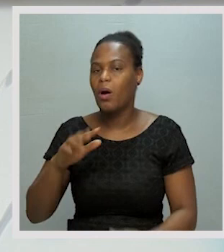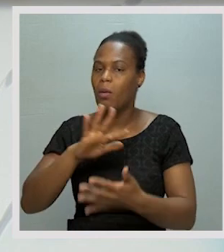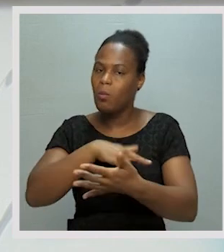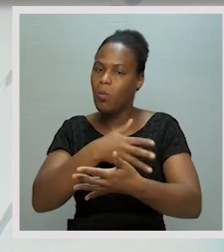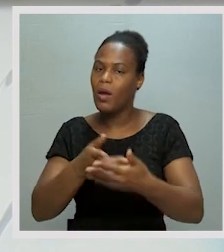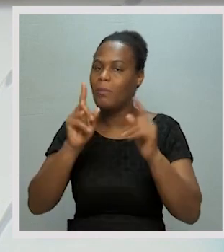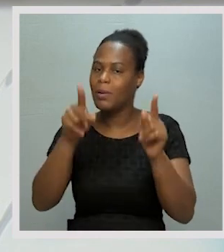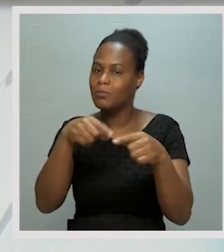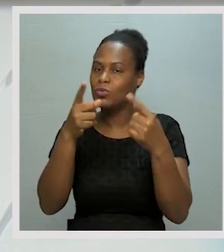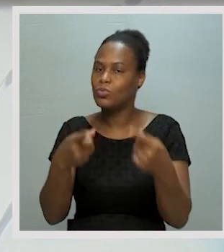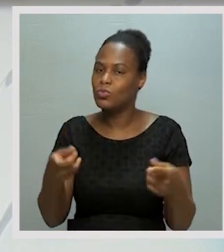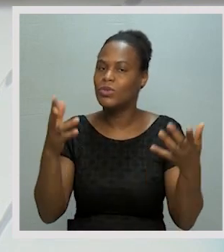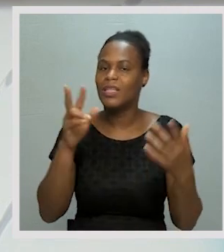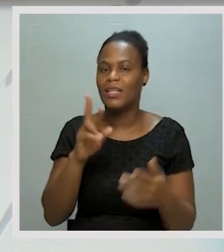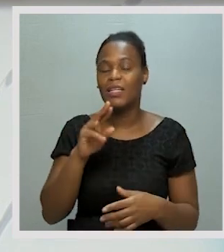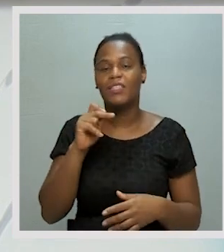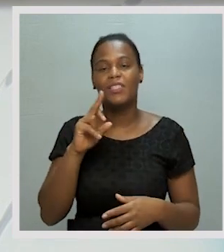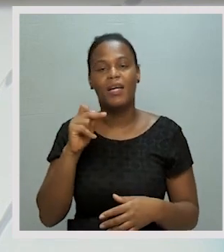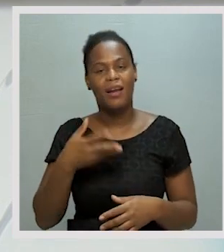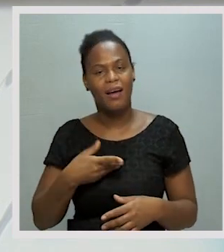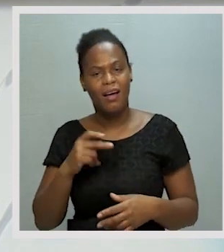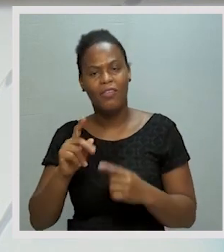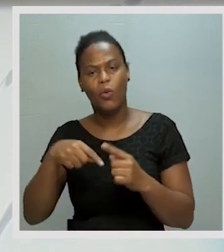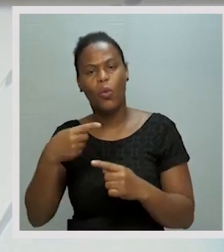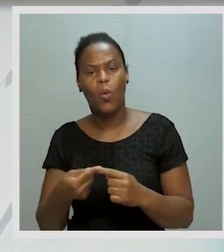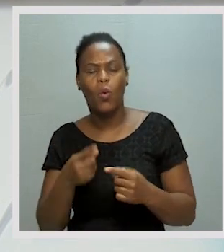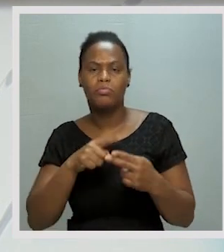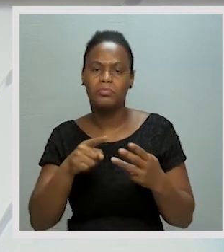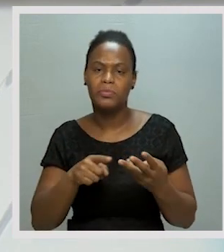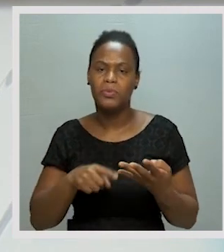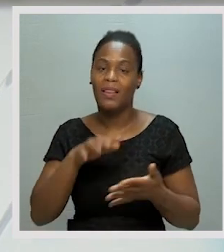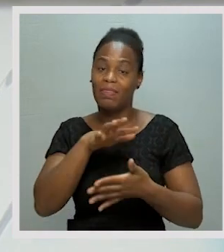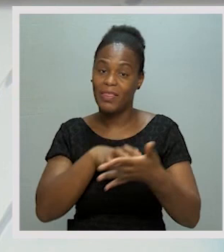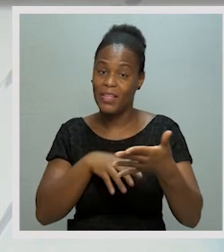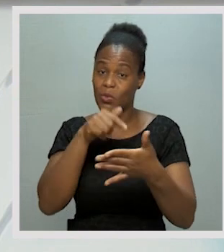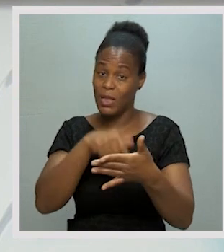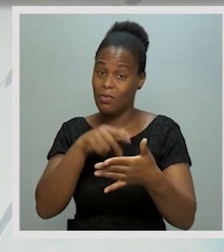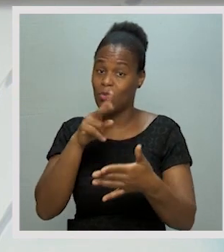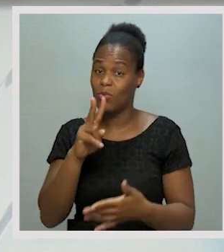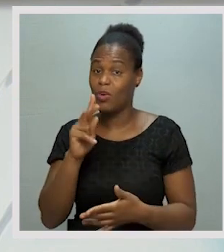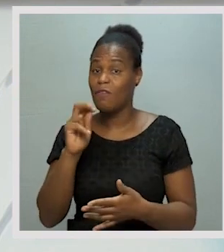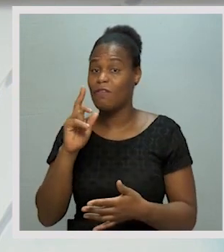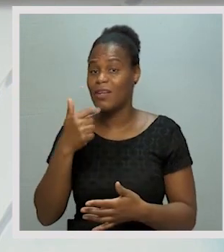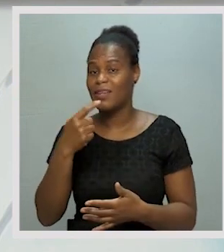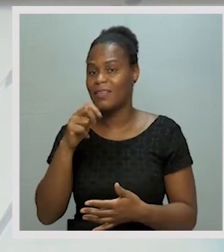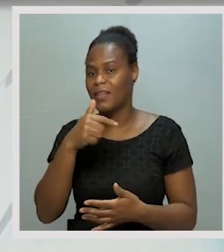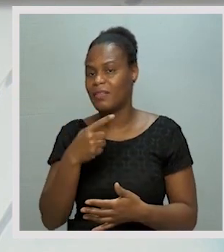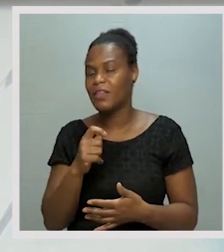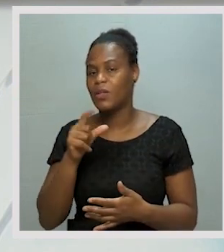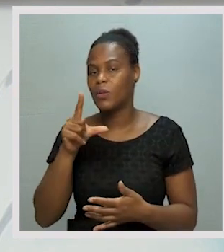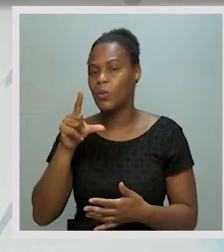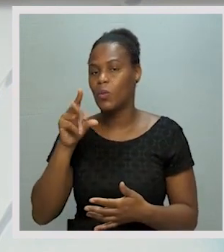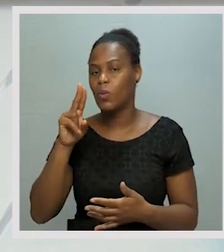poemas, música e entre outros tipos de textos que estão dentro dessa vertente lúdica da